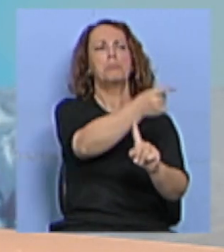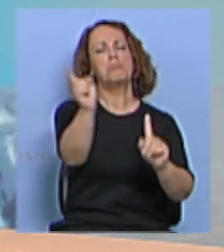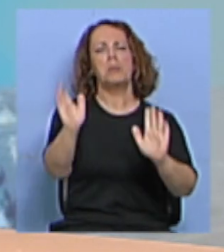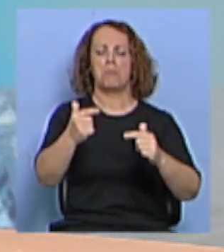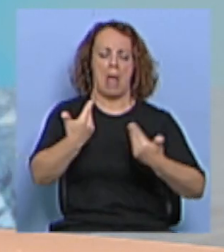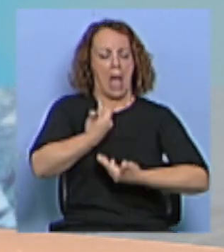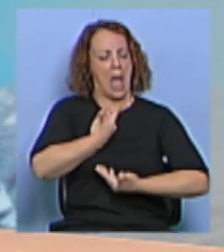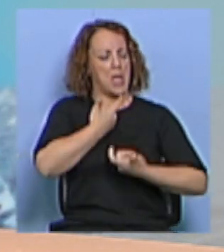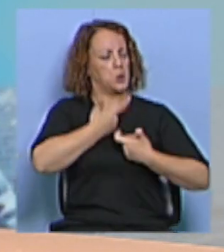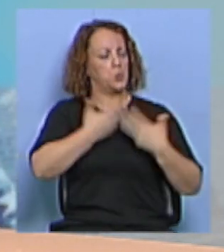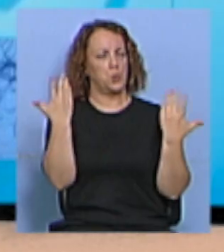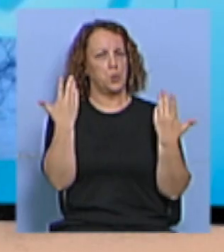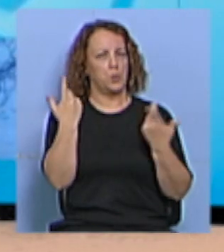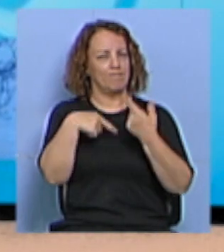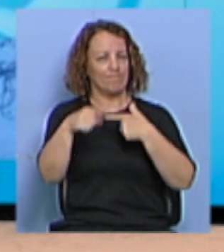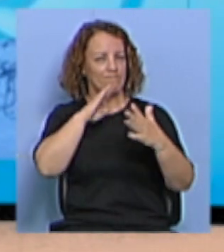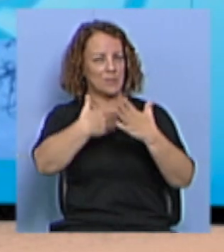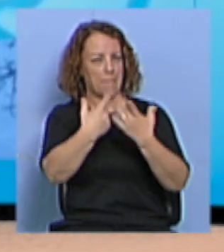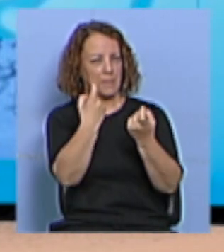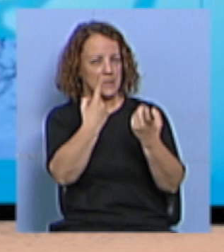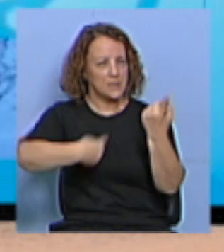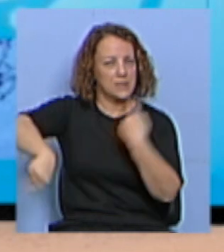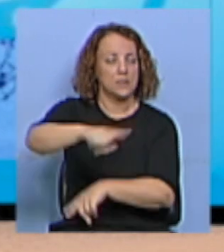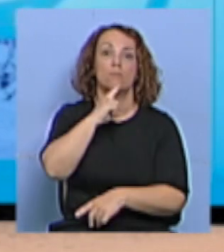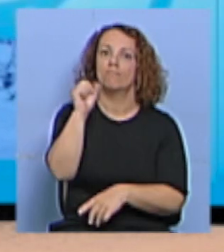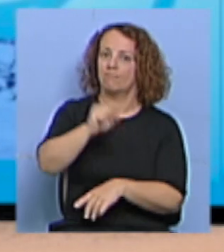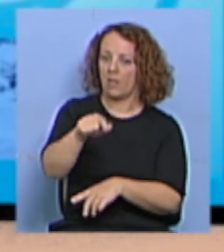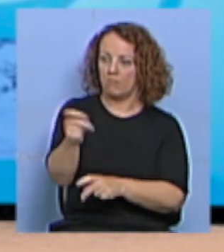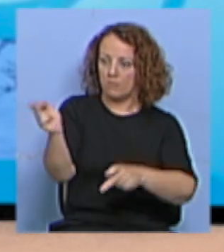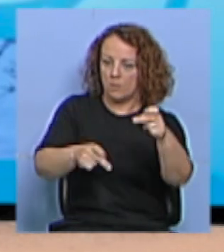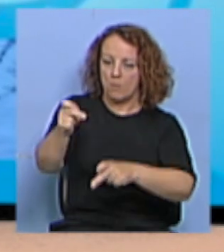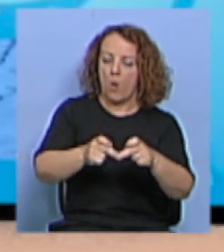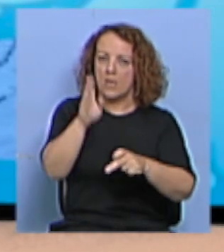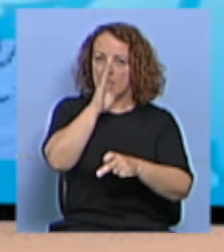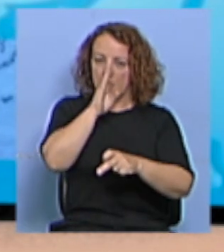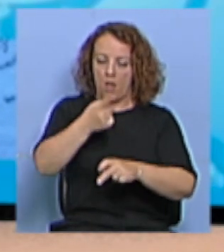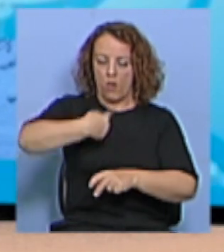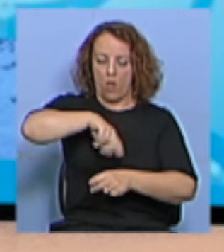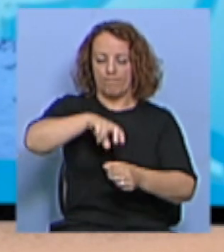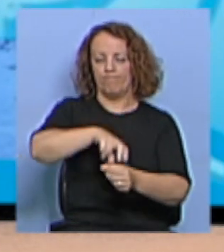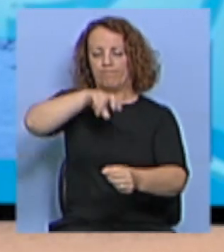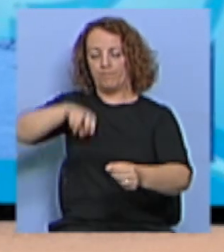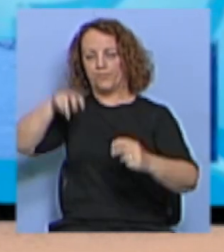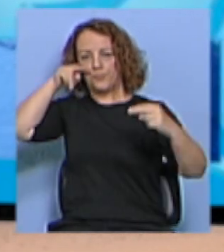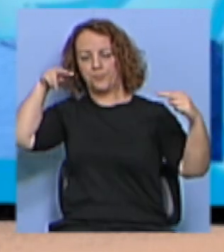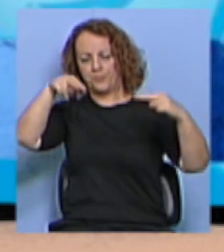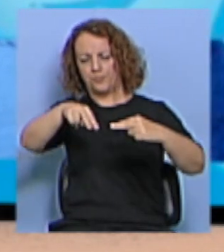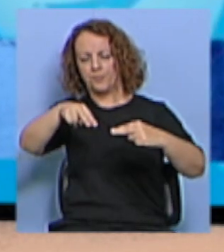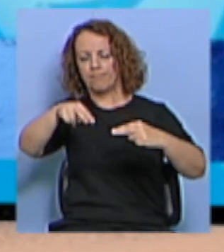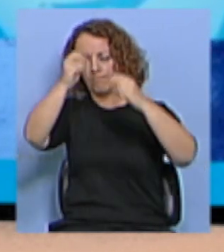outros. Sim, eu acho que o que nos está a acontecer é muito eloquente, se o conseguimos ler e se o conseguimos